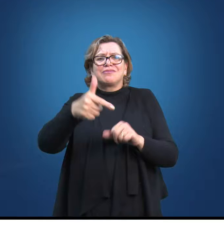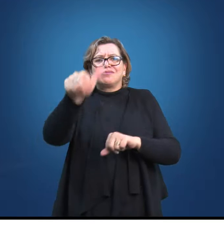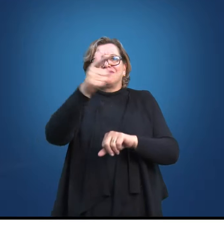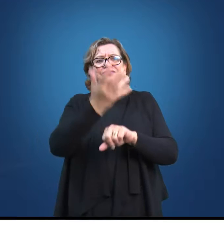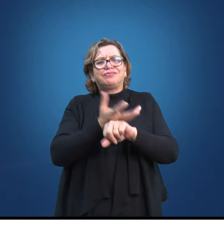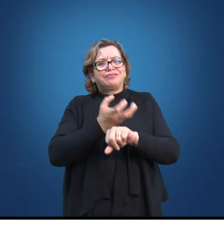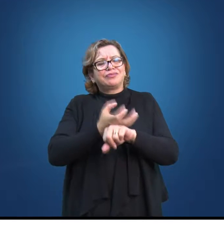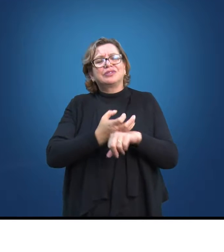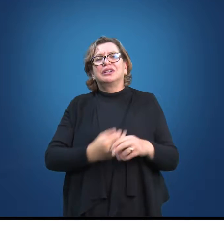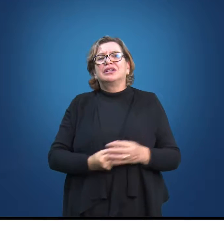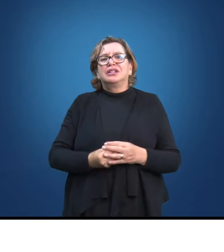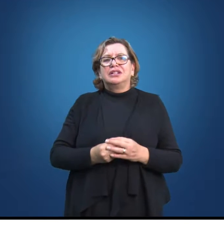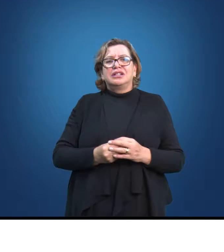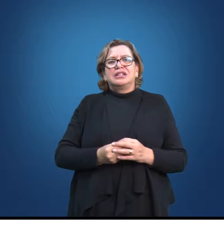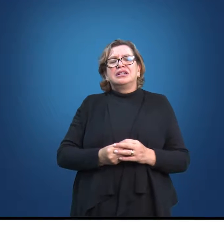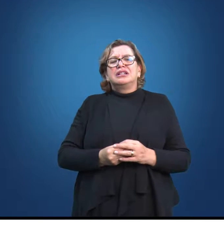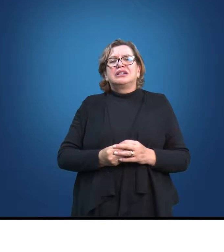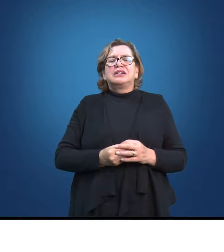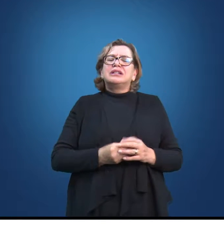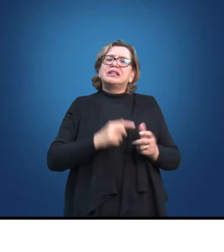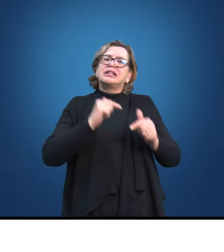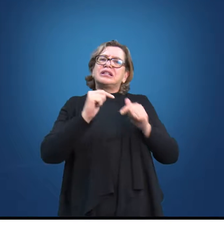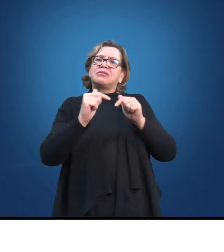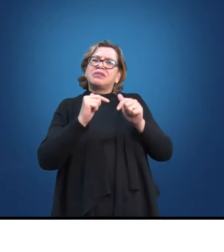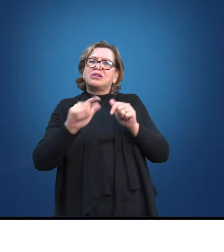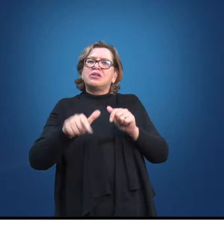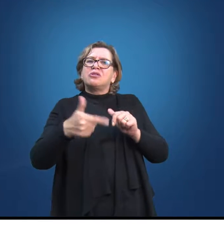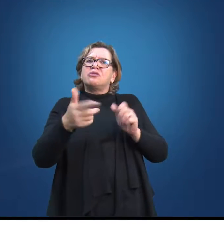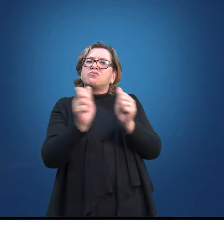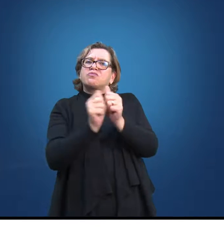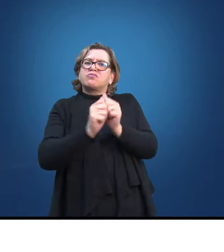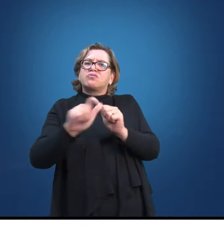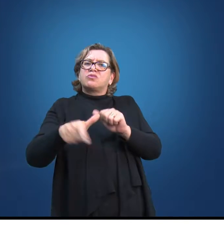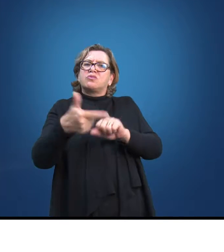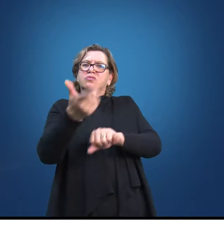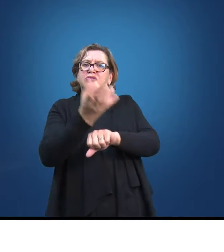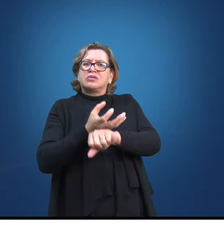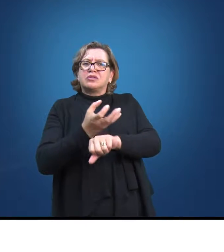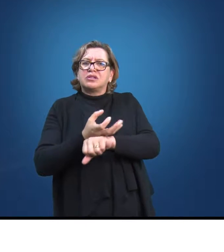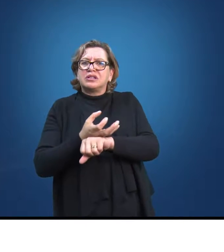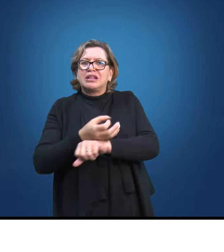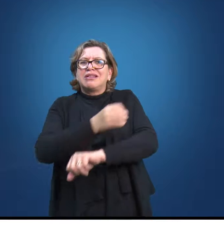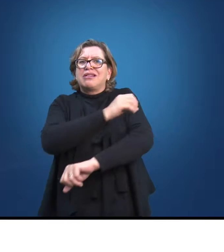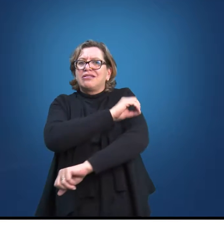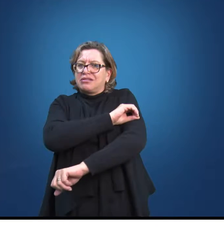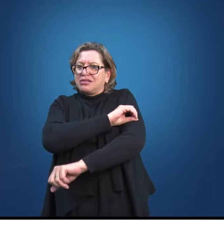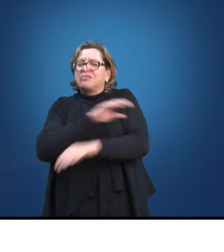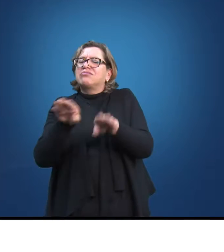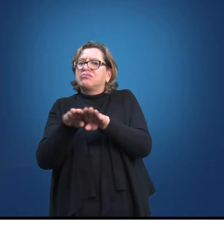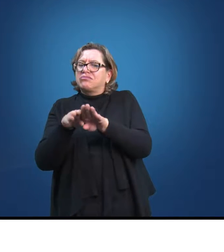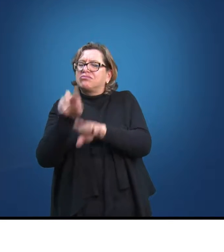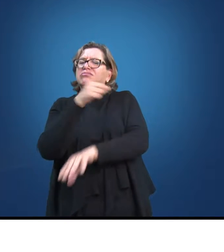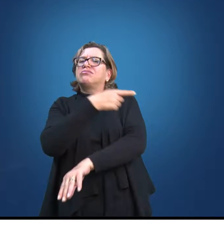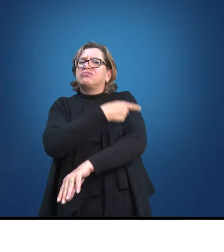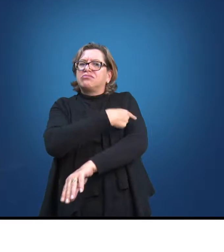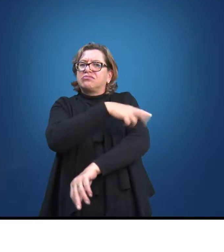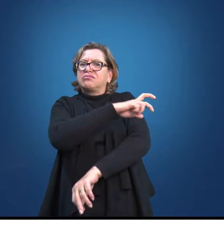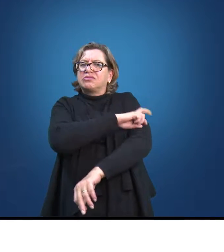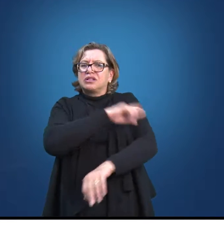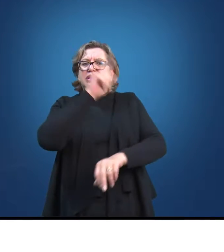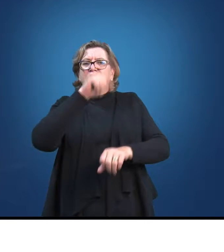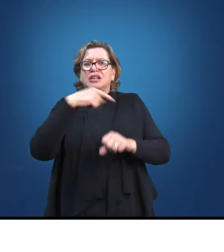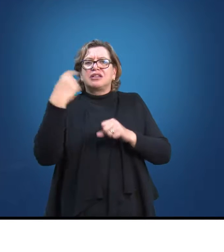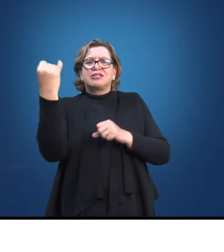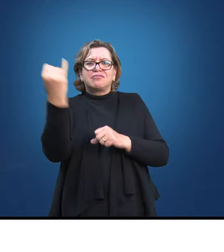Nesse trabalho, você falando em trabalho interdisciplinar, na educação infantil e nos anos iniciais, é fundamental